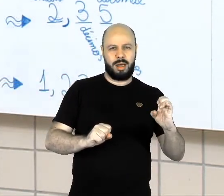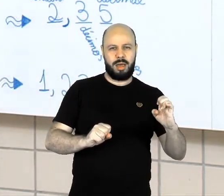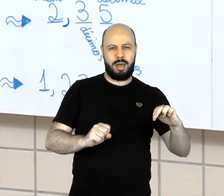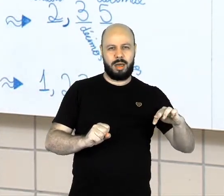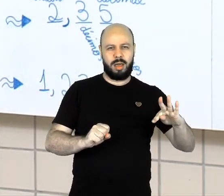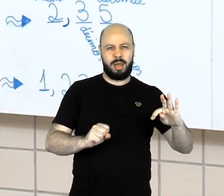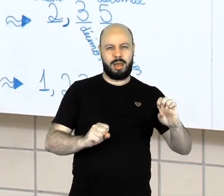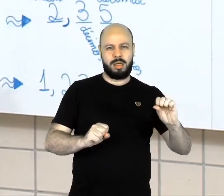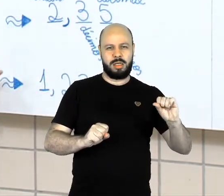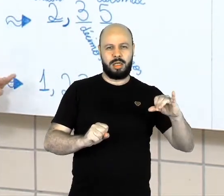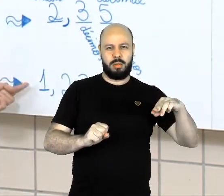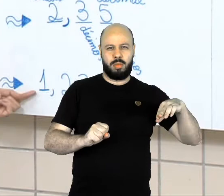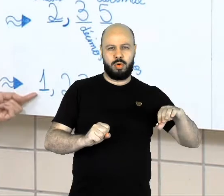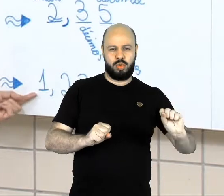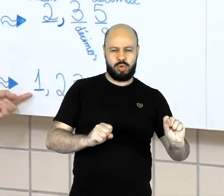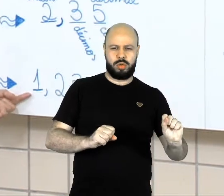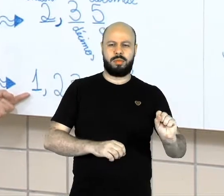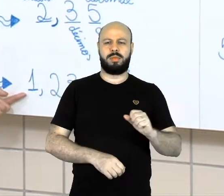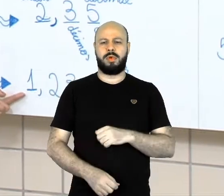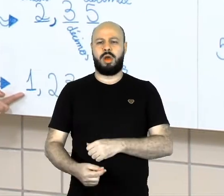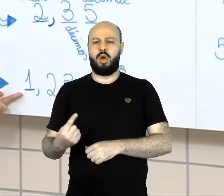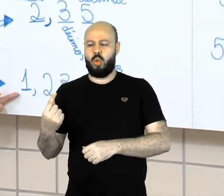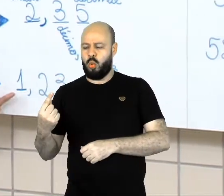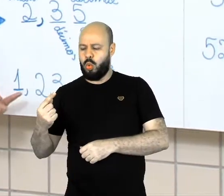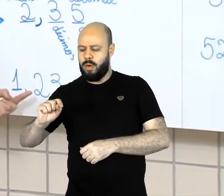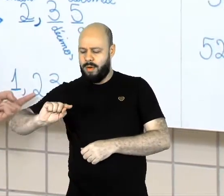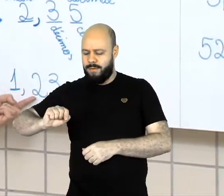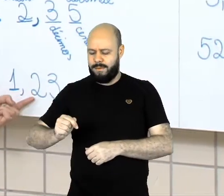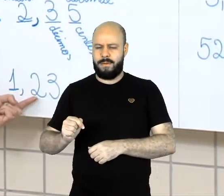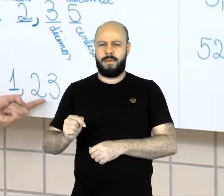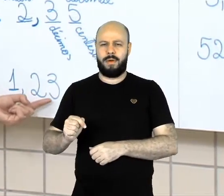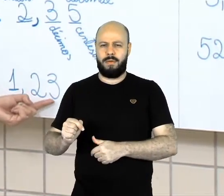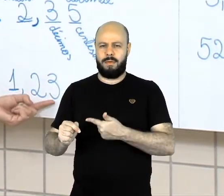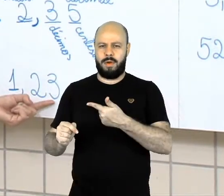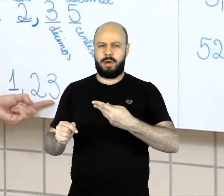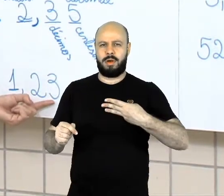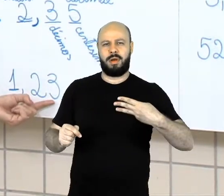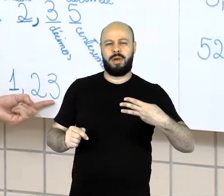3 centésimos. Temos aqui um inteiro e